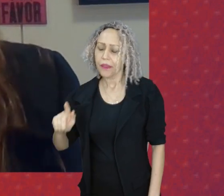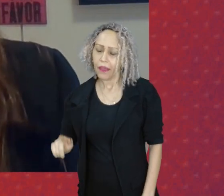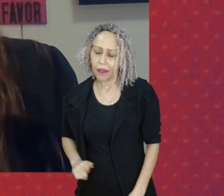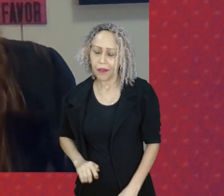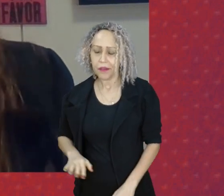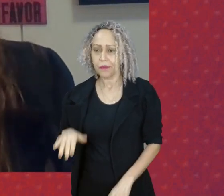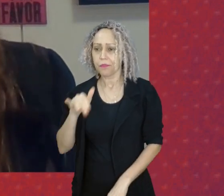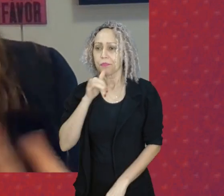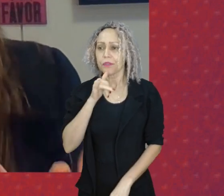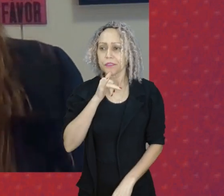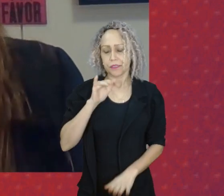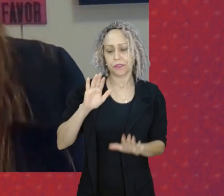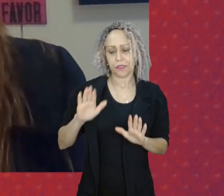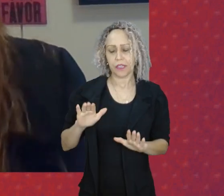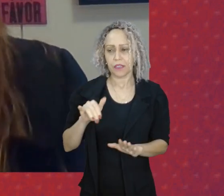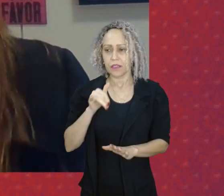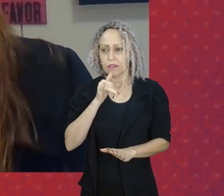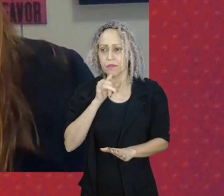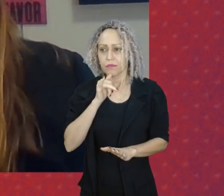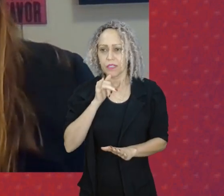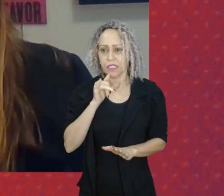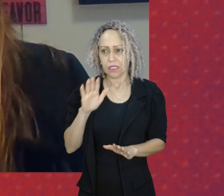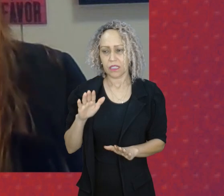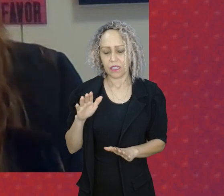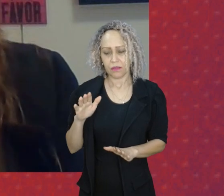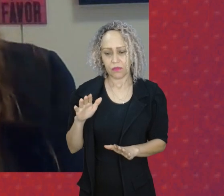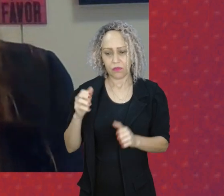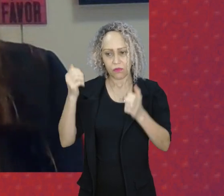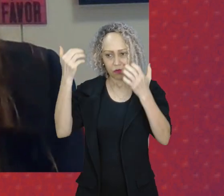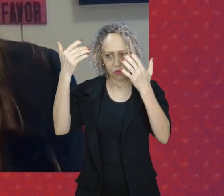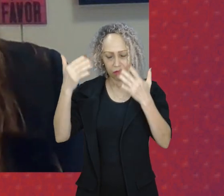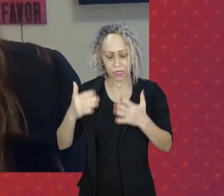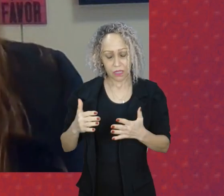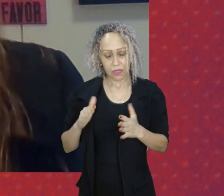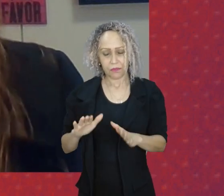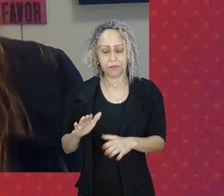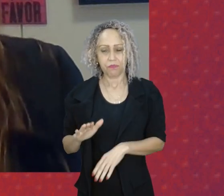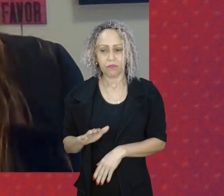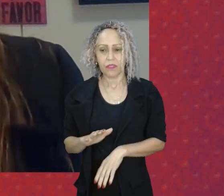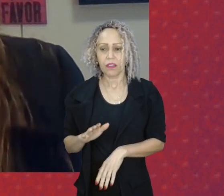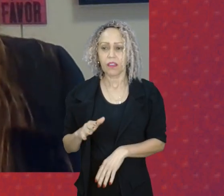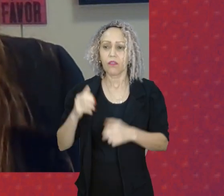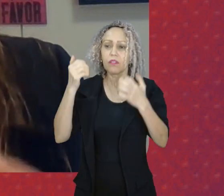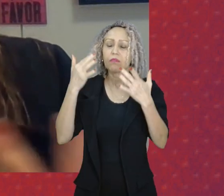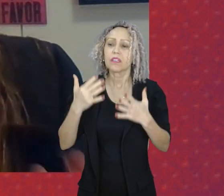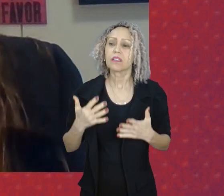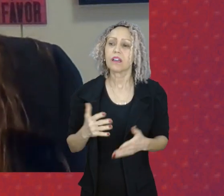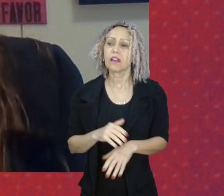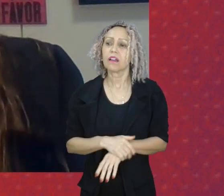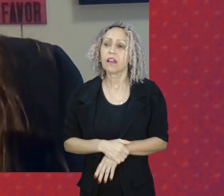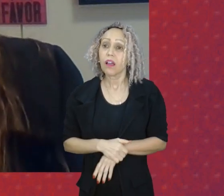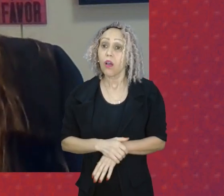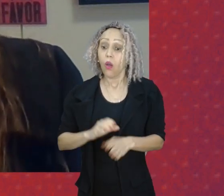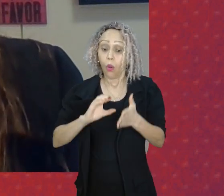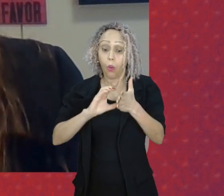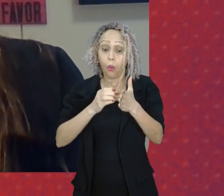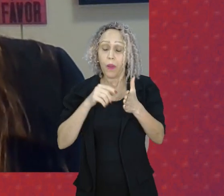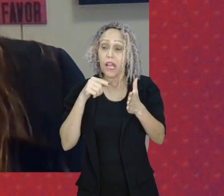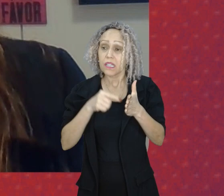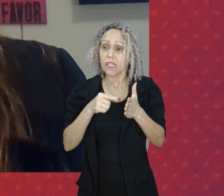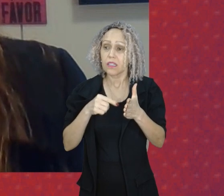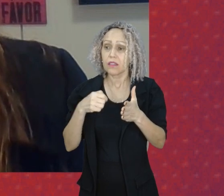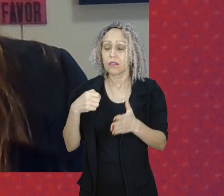exemplo aqui, né, porque nem todos que estão nos acompanhando é da área do direito. Então, o partido é obrigado a destinar pelo